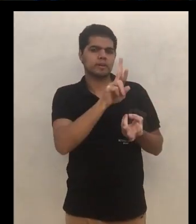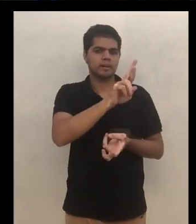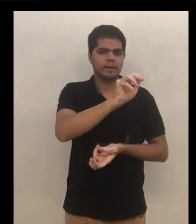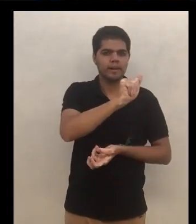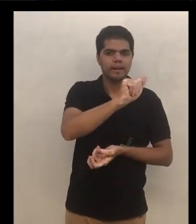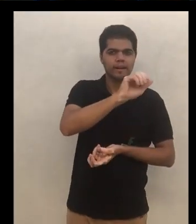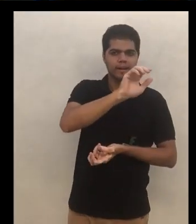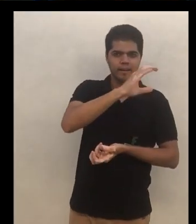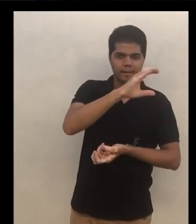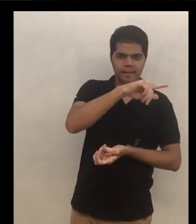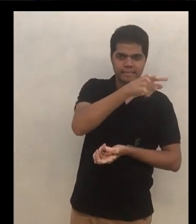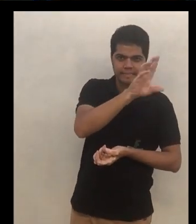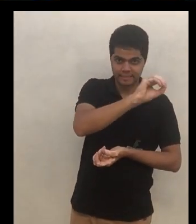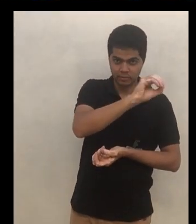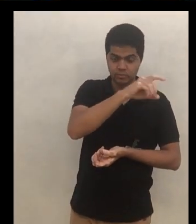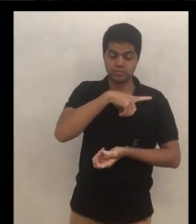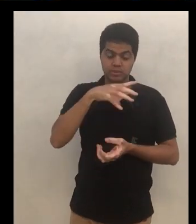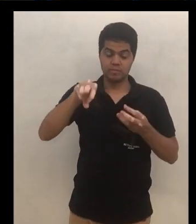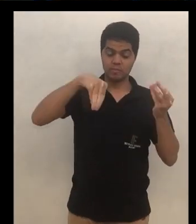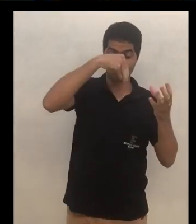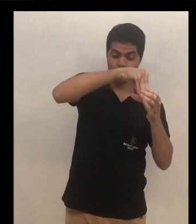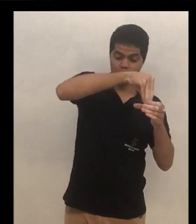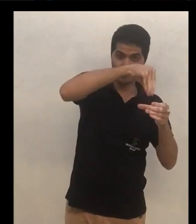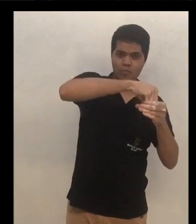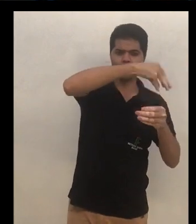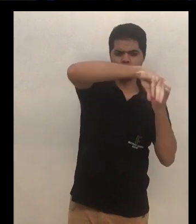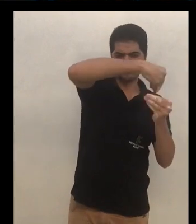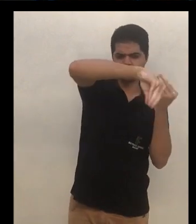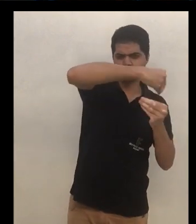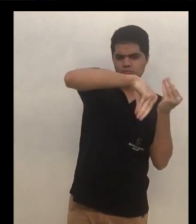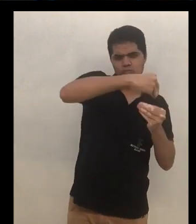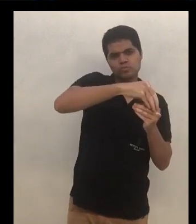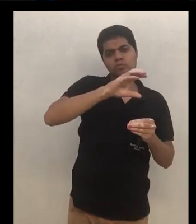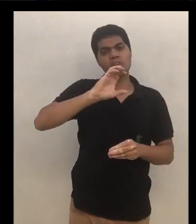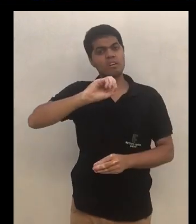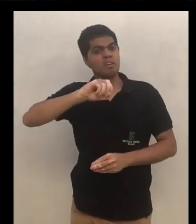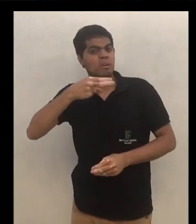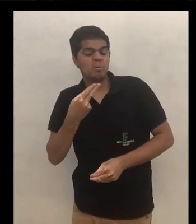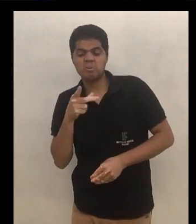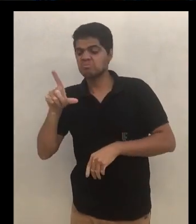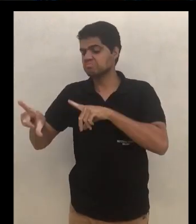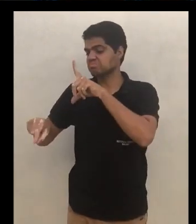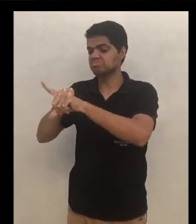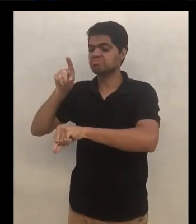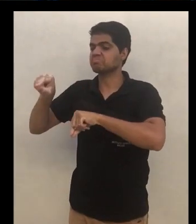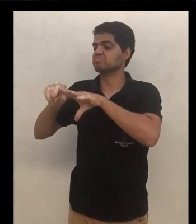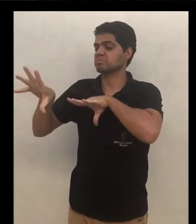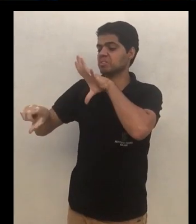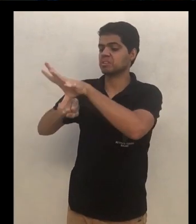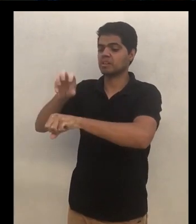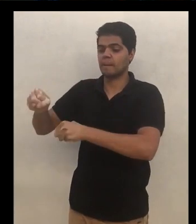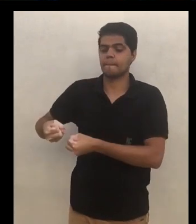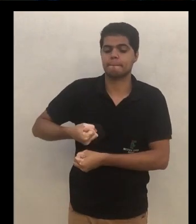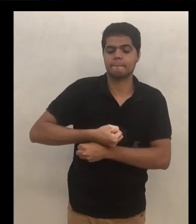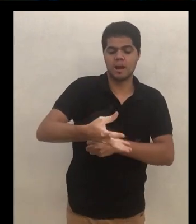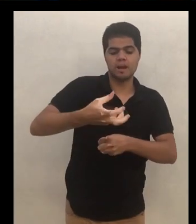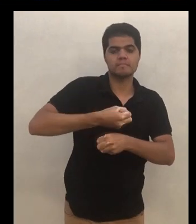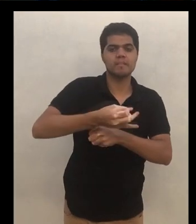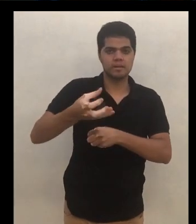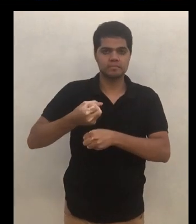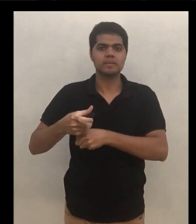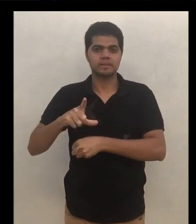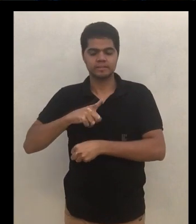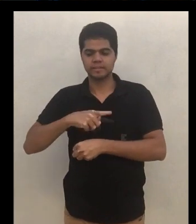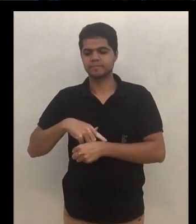utilizar, né? A melhor coisa é colocar dentro da ração. Senão você coloca ele in natura, que o animal, né, vai estar buscando.